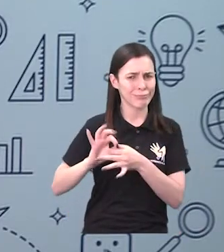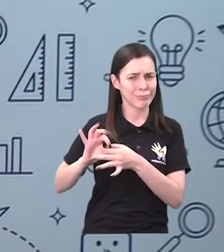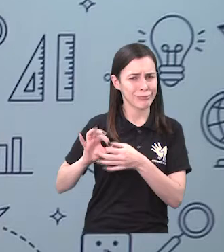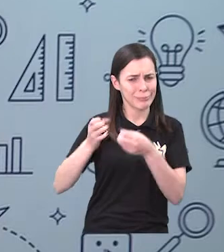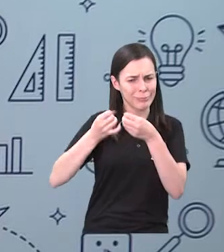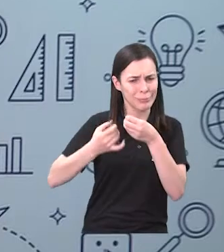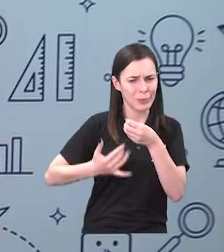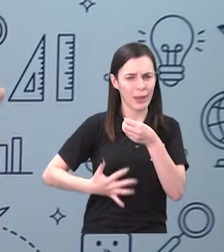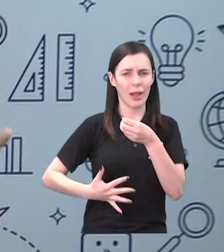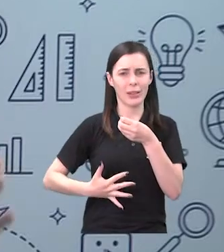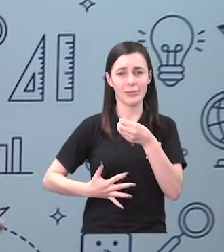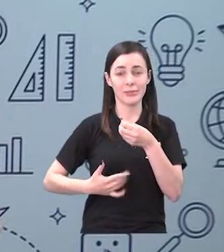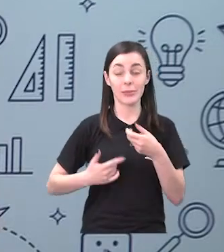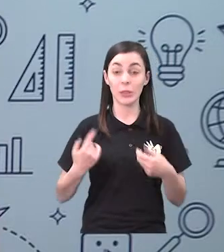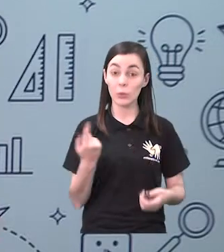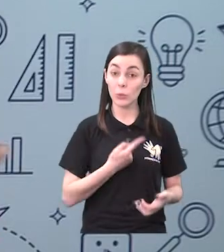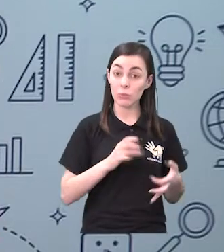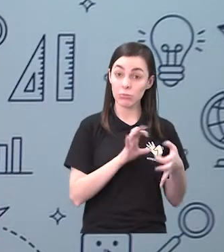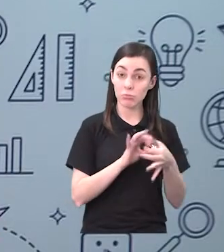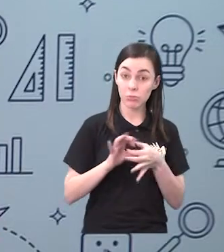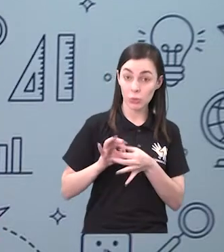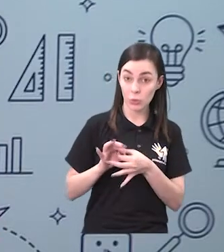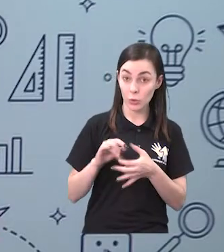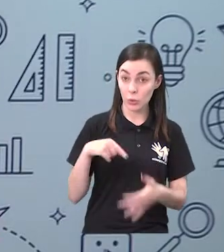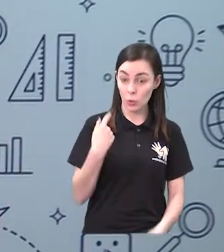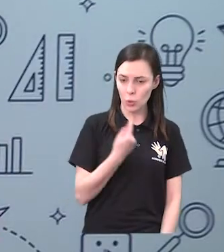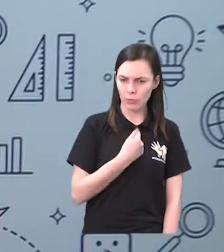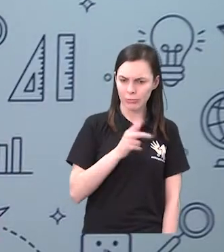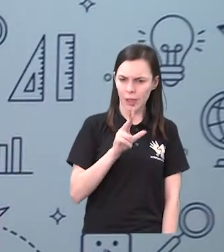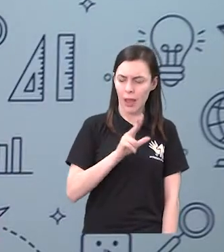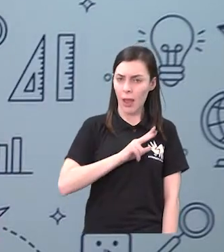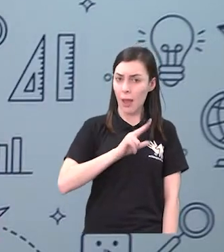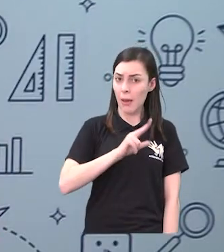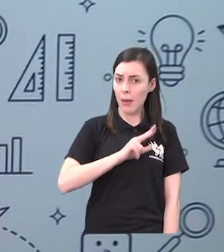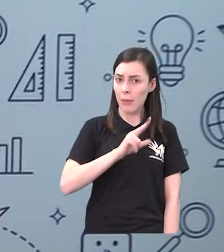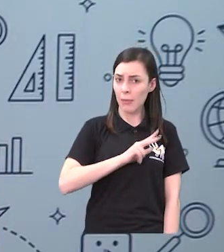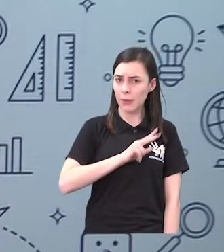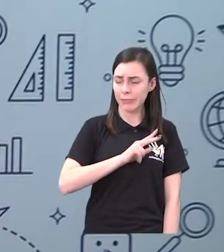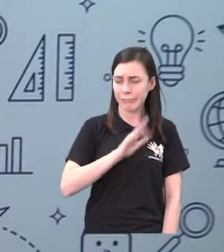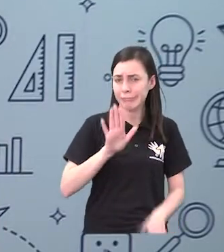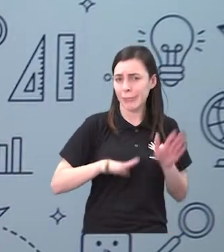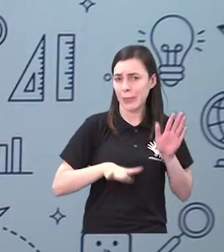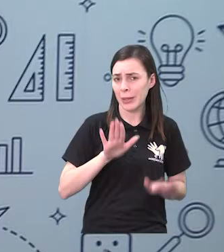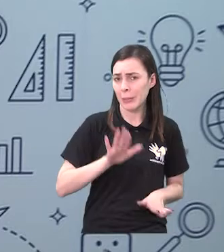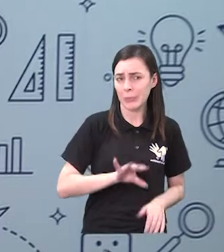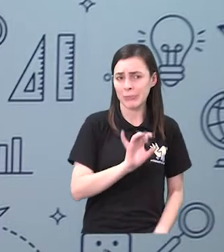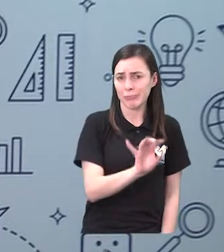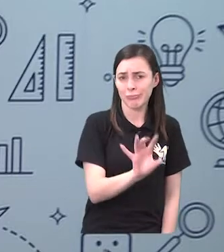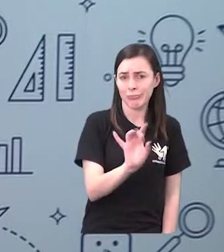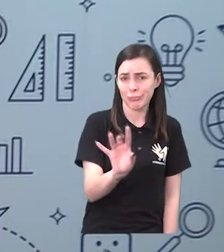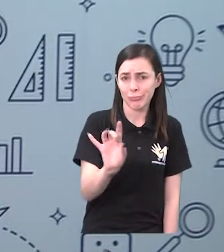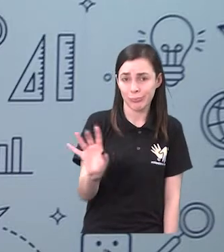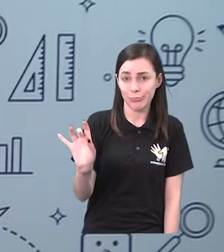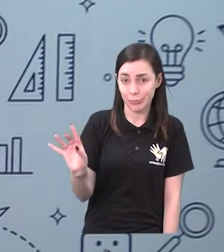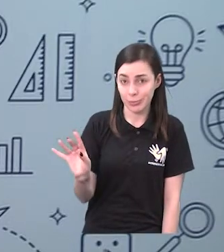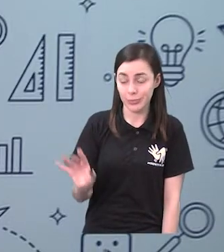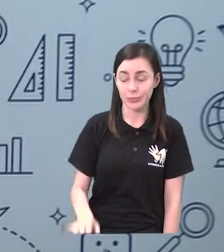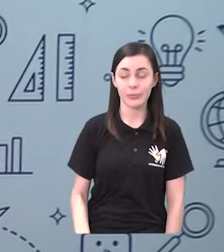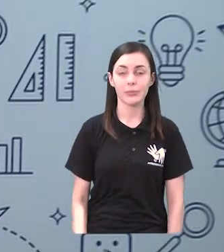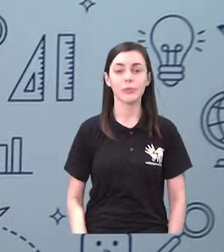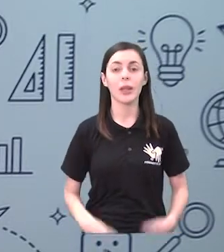faça algumas conexões nossas Essas são bem particulares e variam para cada